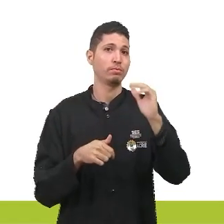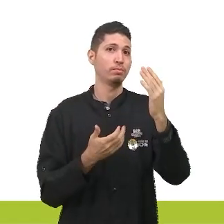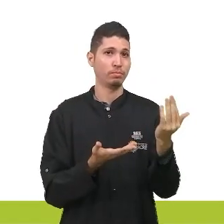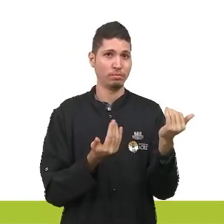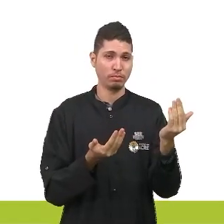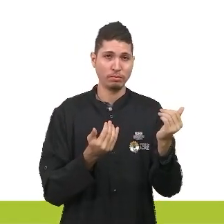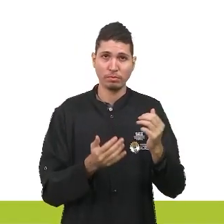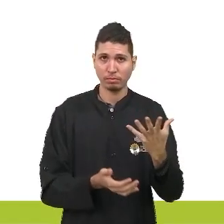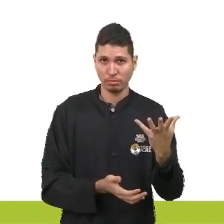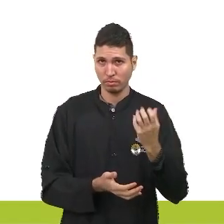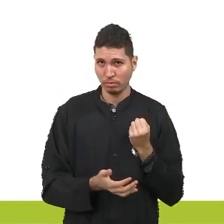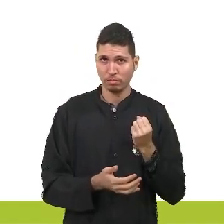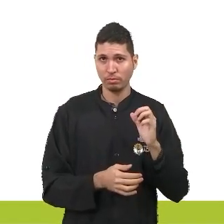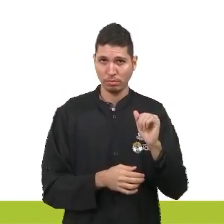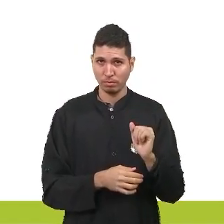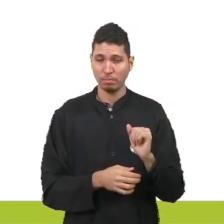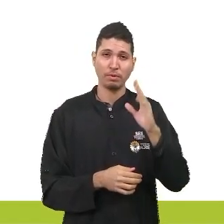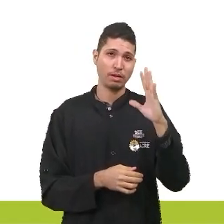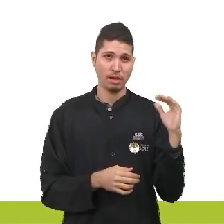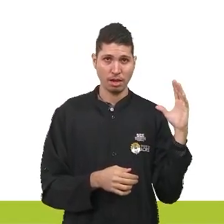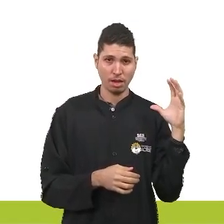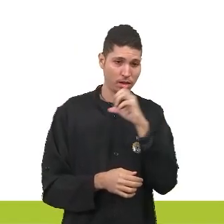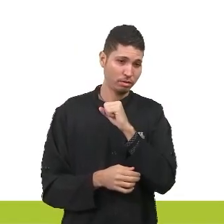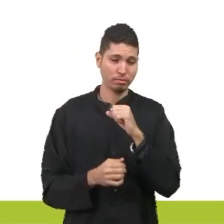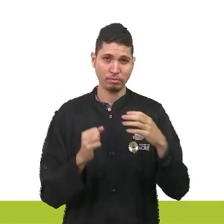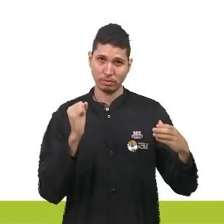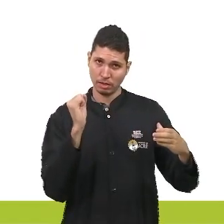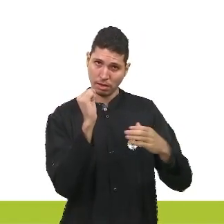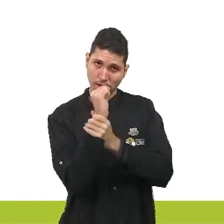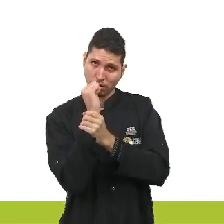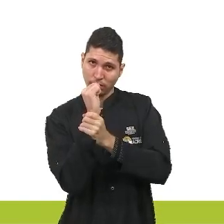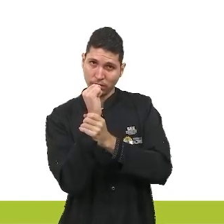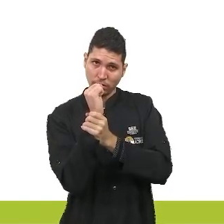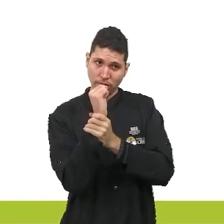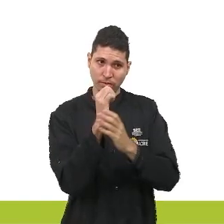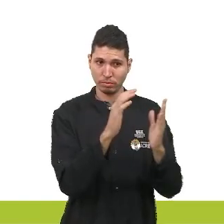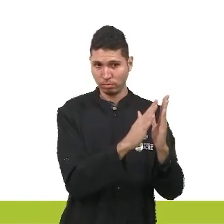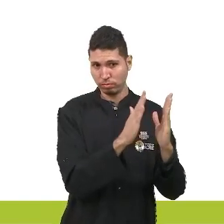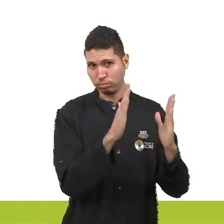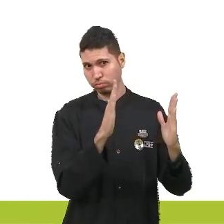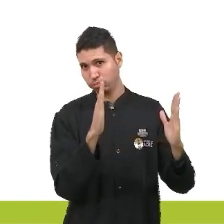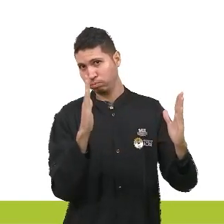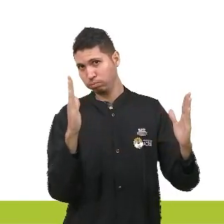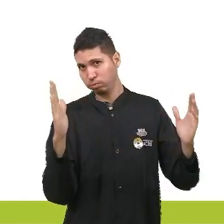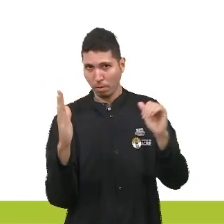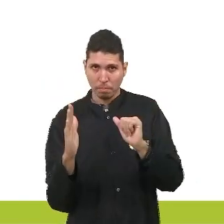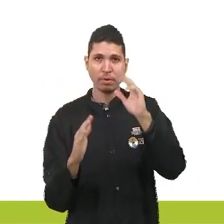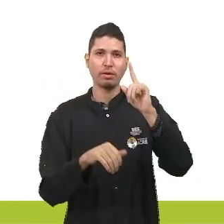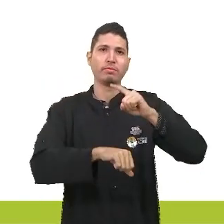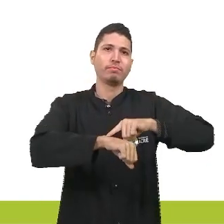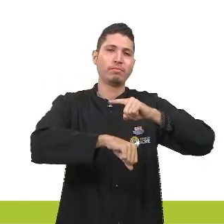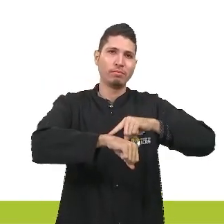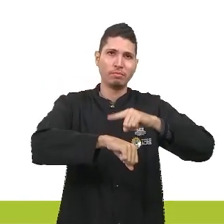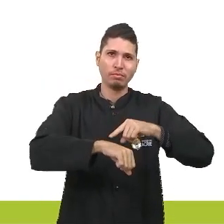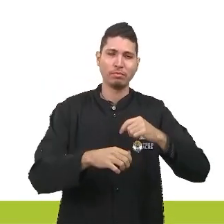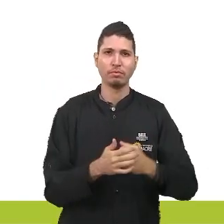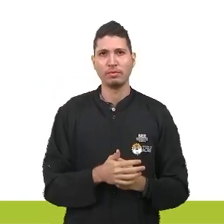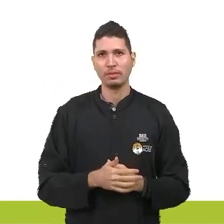se aposenta mais cedo, já que esse segurado, teoricamente, vai receber o benefício mais tempo. Ou seja,